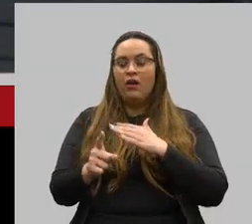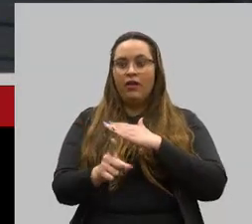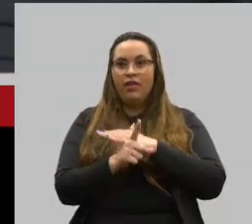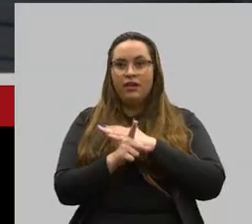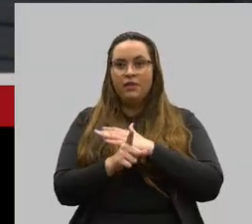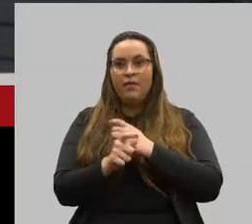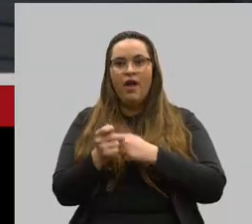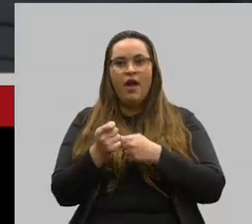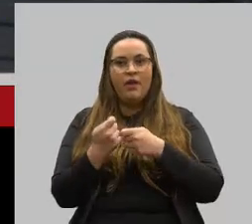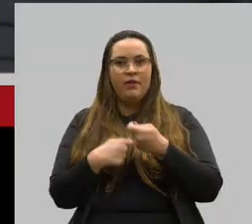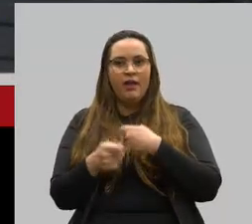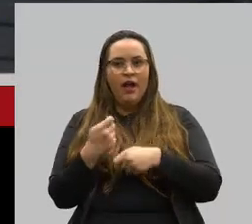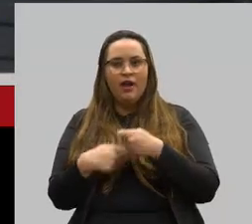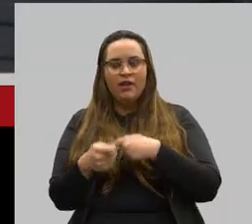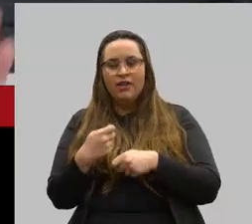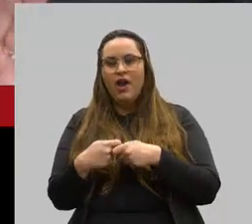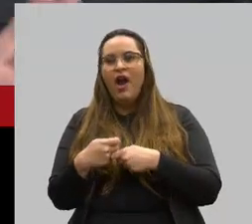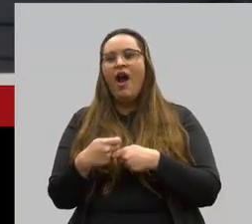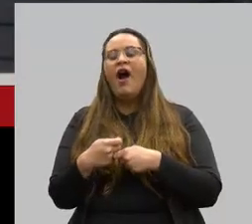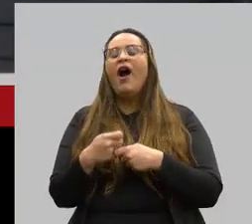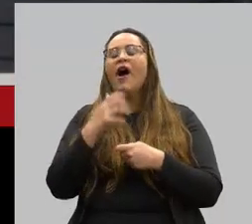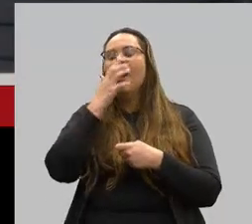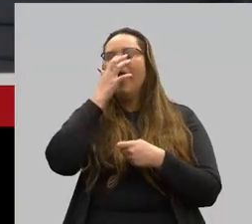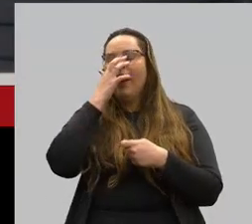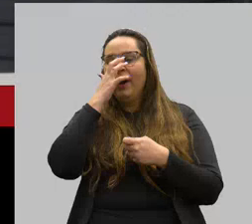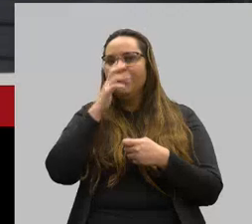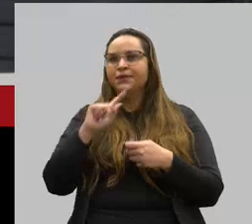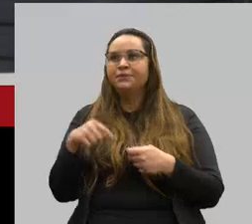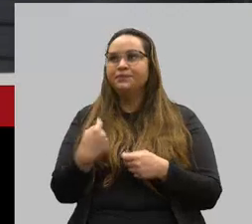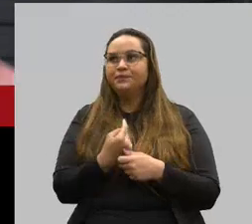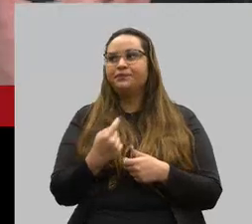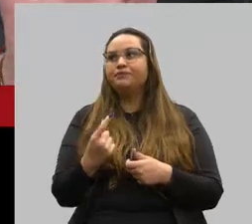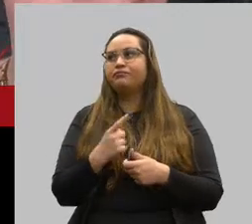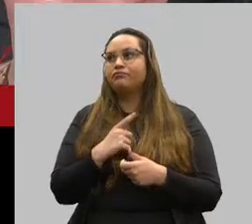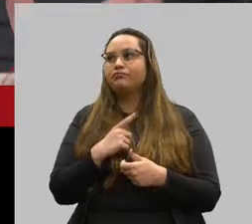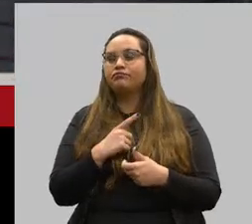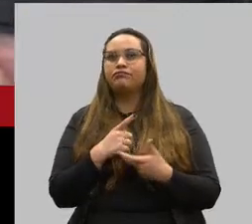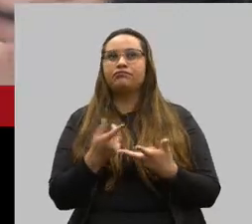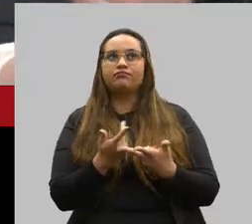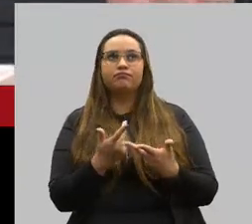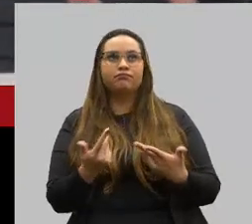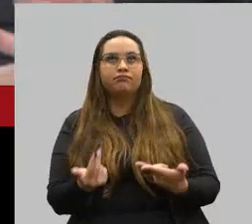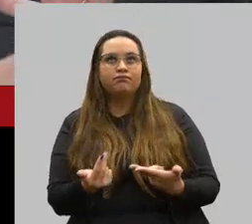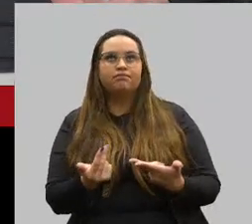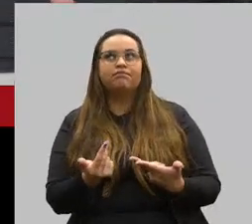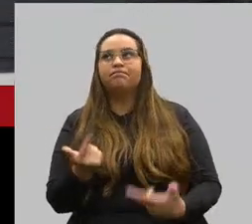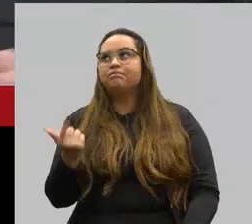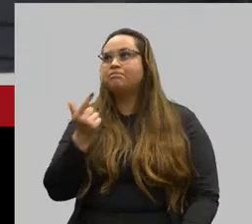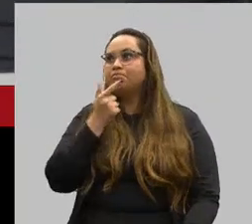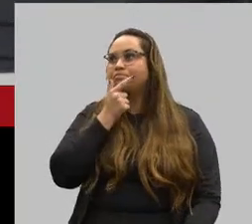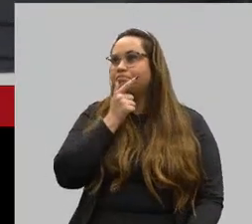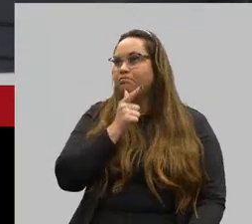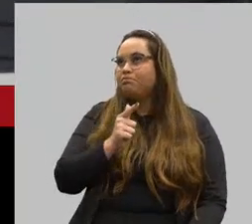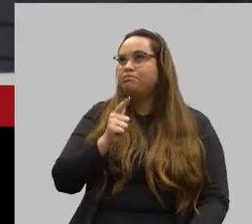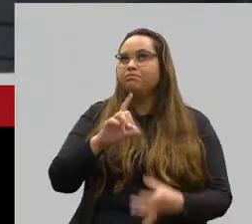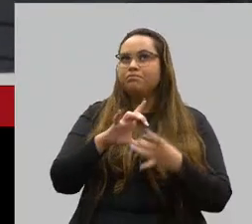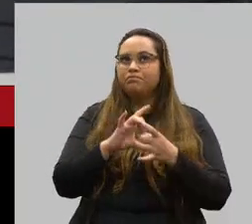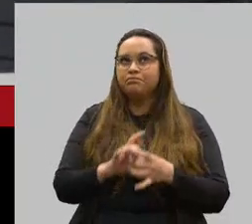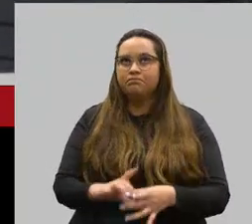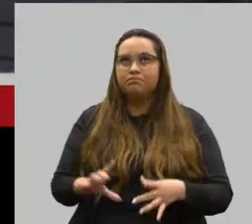administrativo da Polícia Civil Então hoje a gente tem uma estrutura do biopsico Social eh conseguimos inaugurar o centro